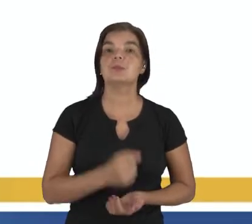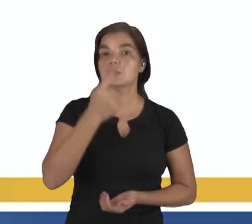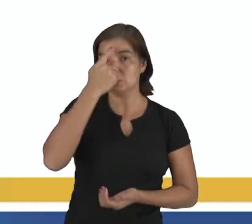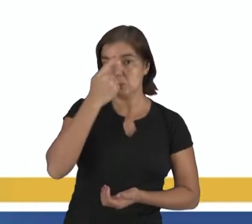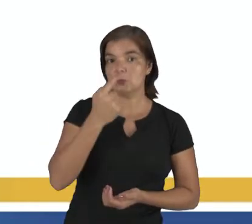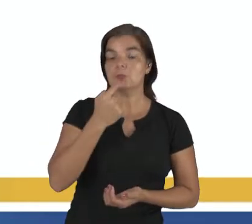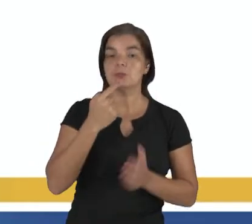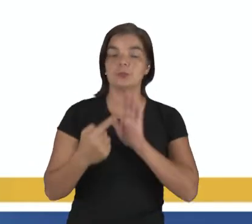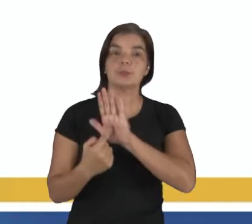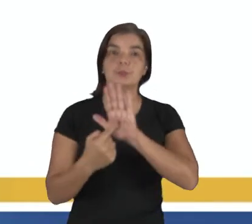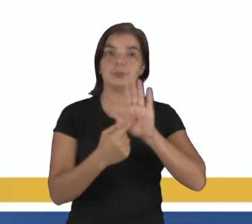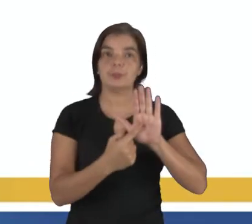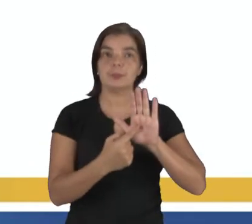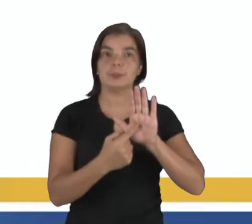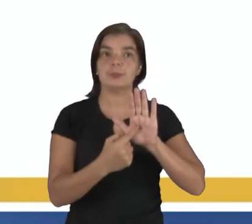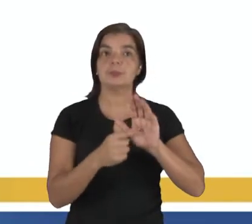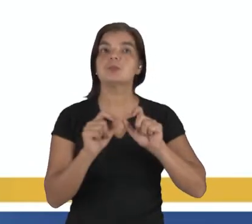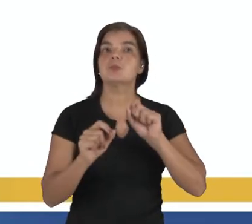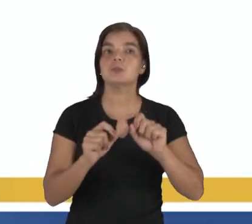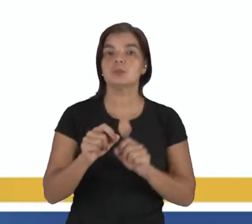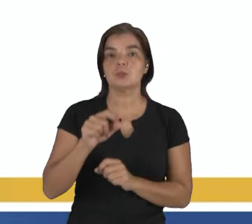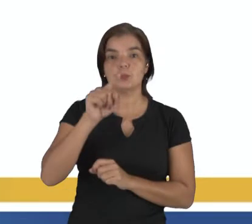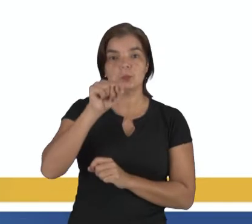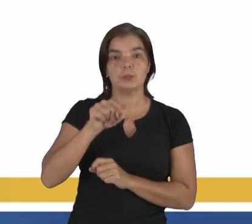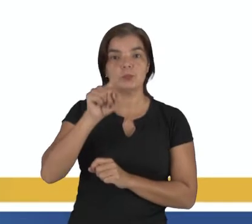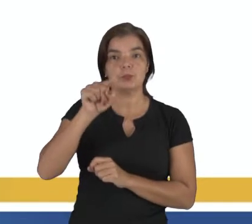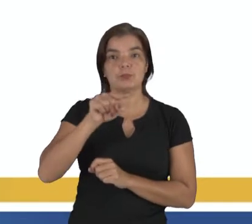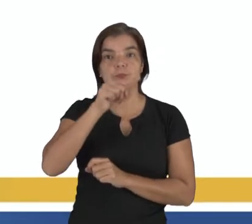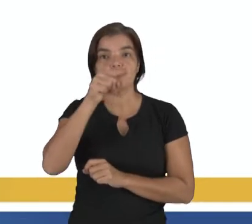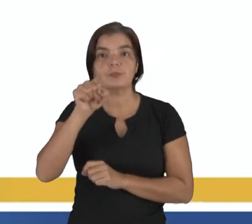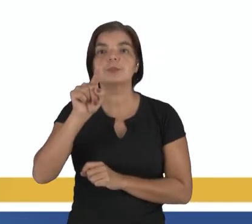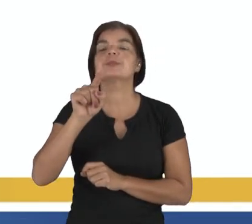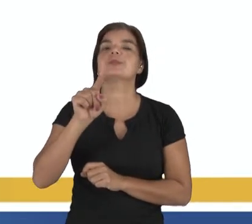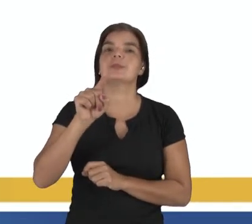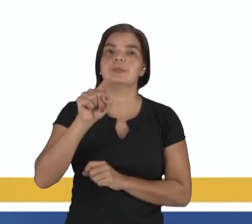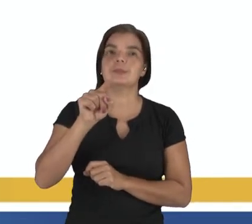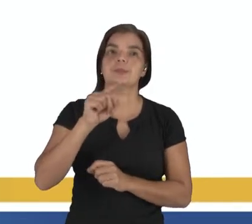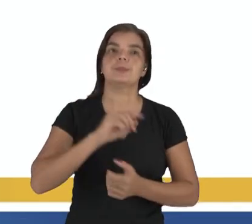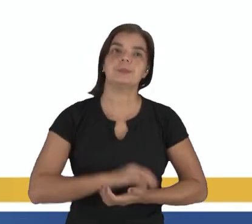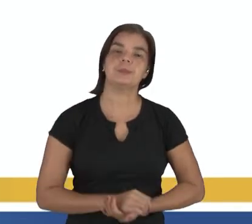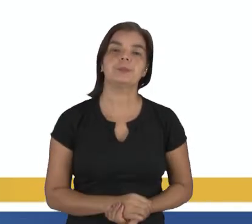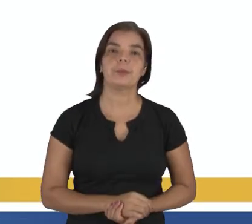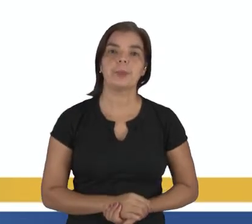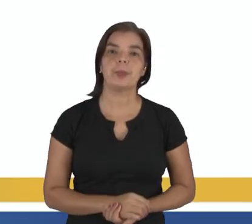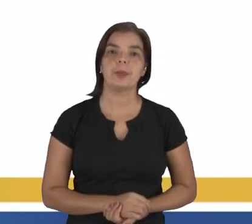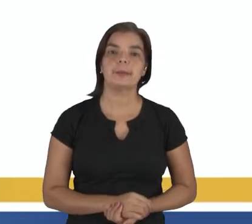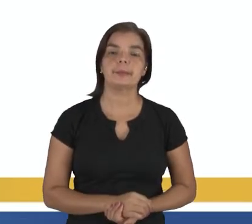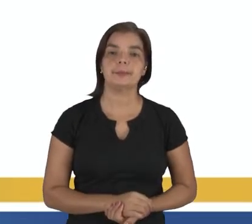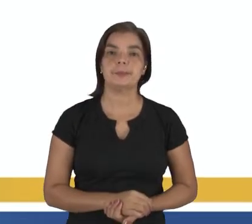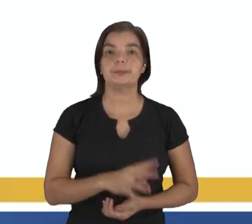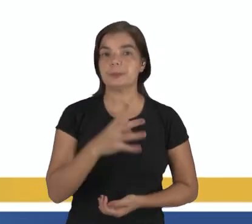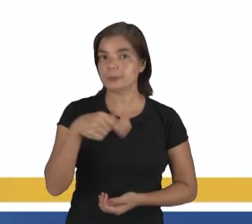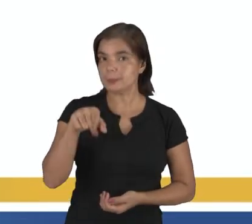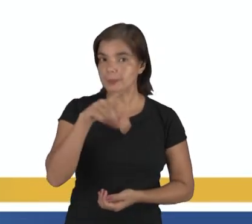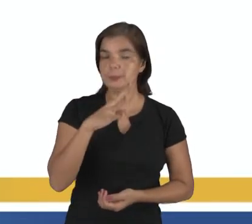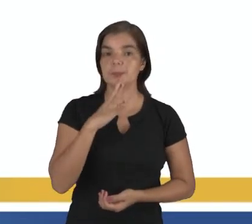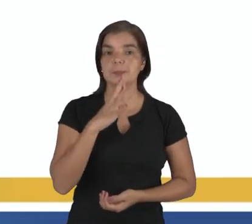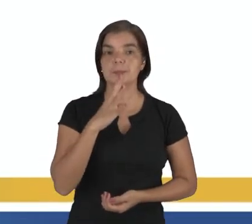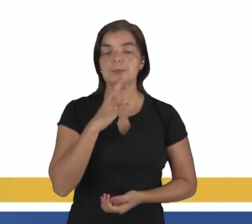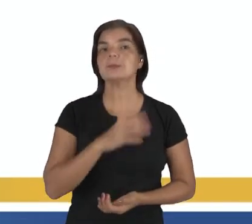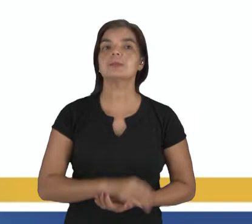que é denotado pelo símbolo, tá? Pelo símbolo π, que vocês